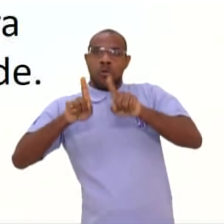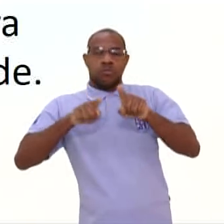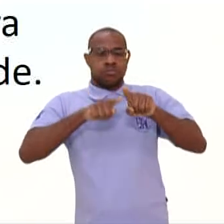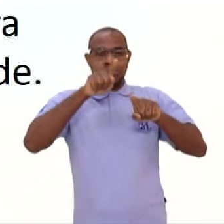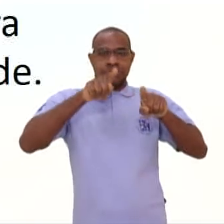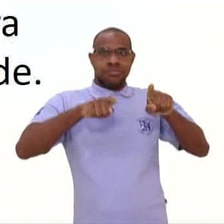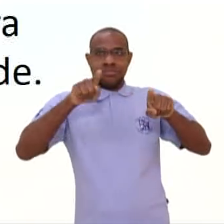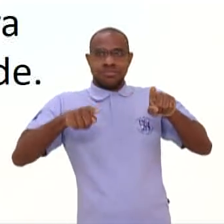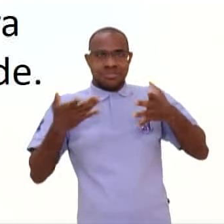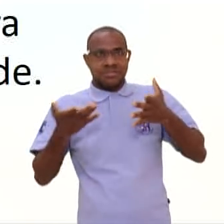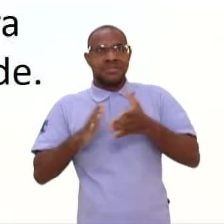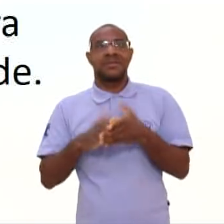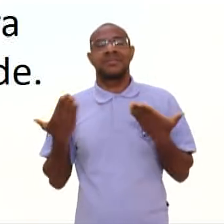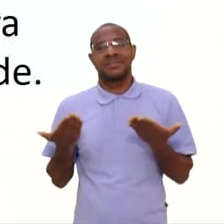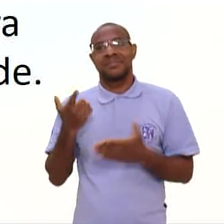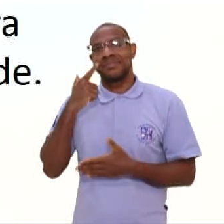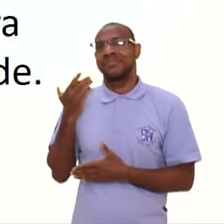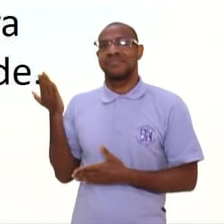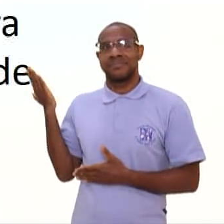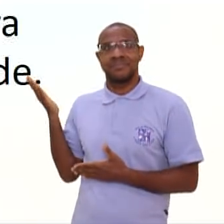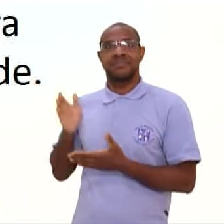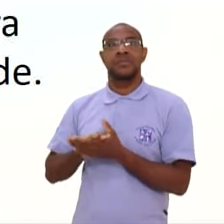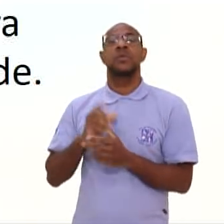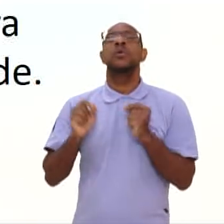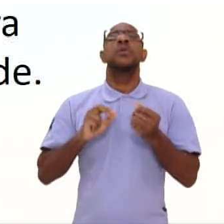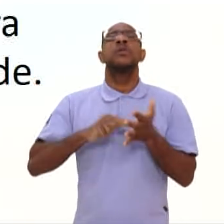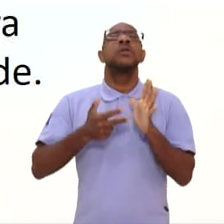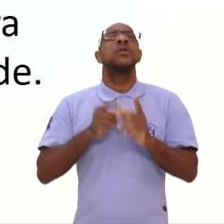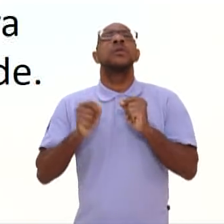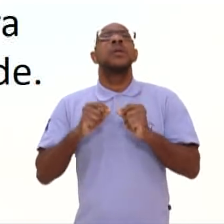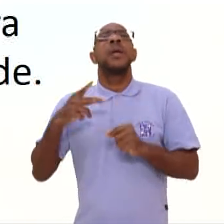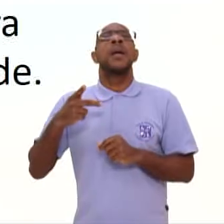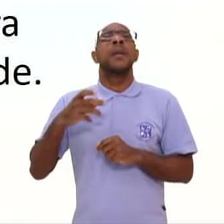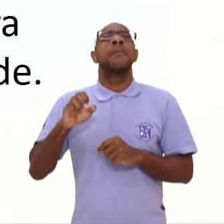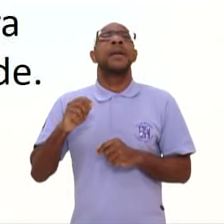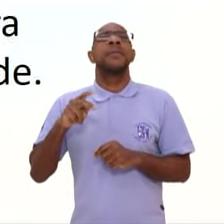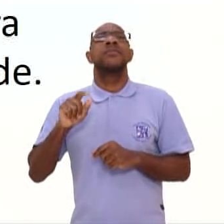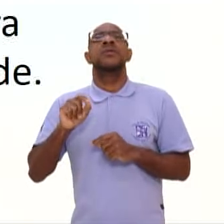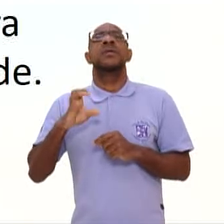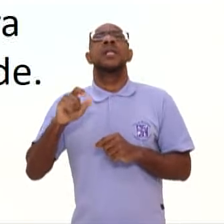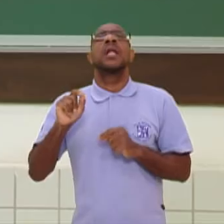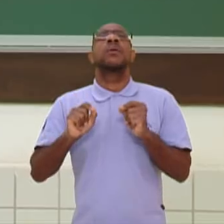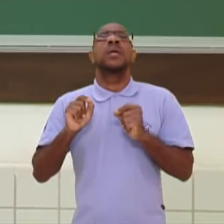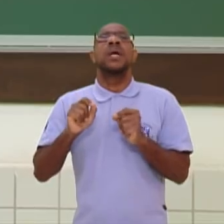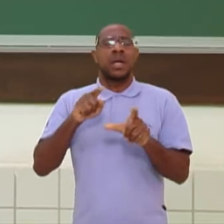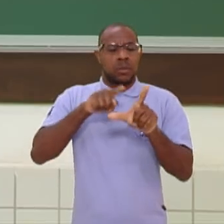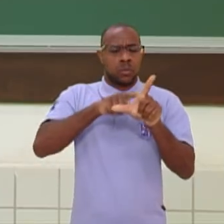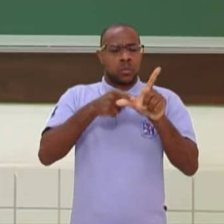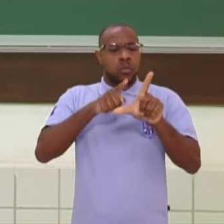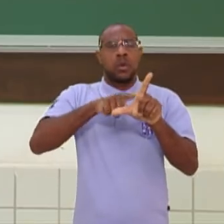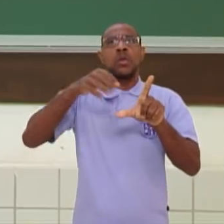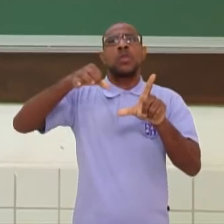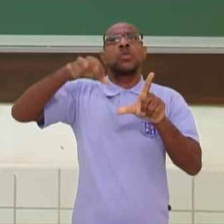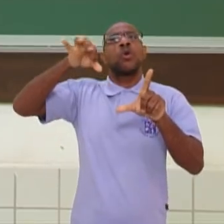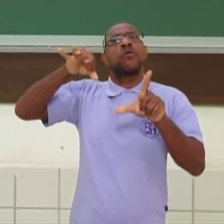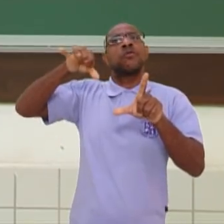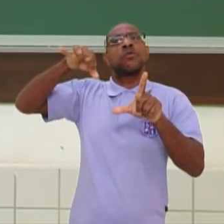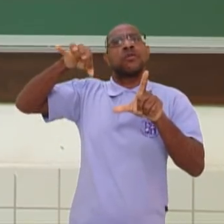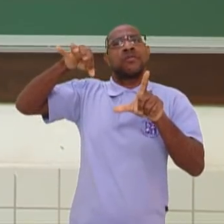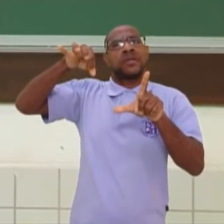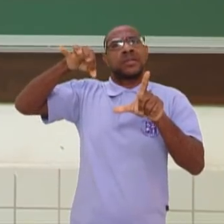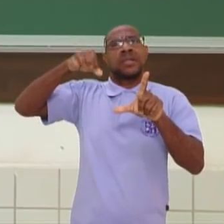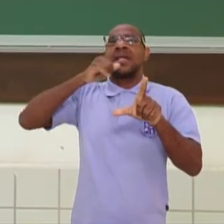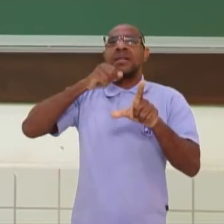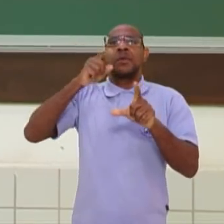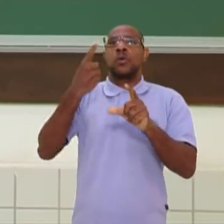magnético perpendiculares entre si. O que quer dizer perpendiculares? Com um ângulo de 90 graus. Enquanto um se movimenta